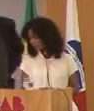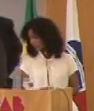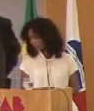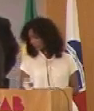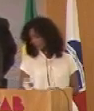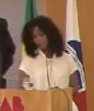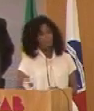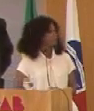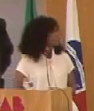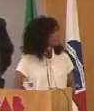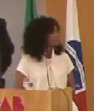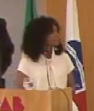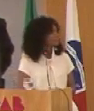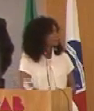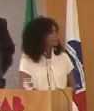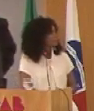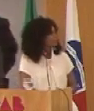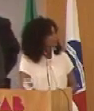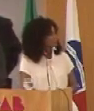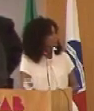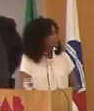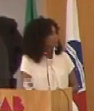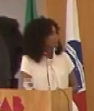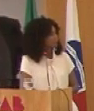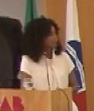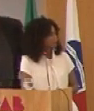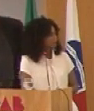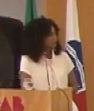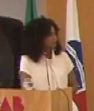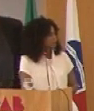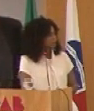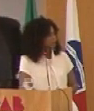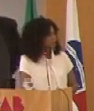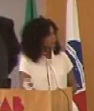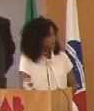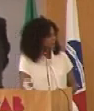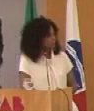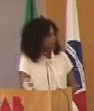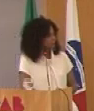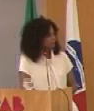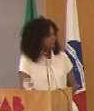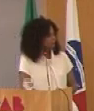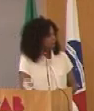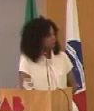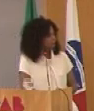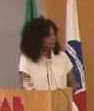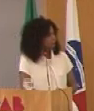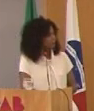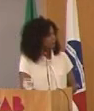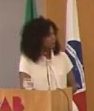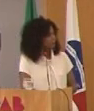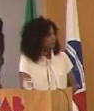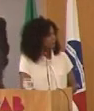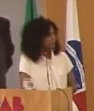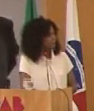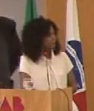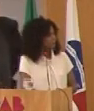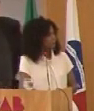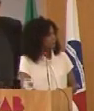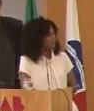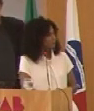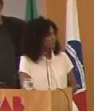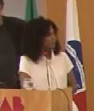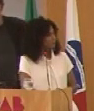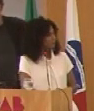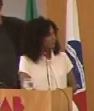mas a violência que ataca a dignidade do trabalhador jornalista. Em 2018, essas